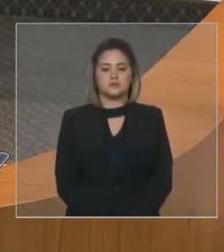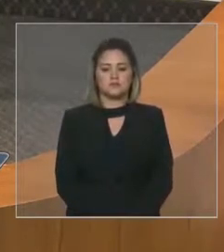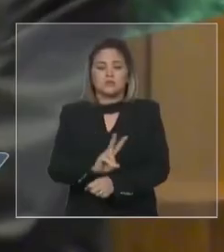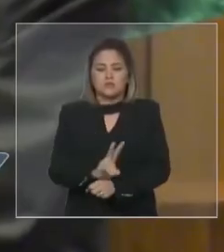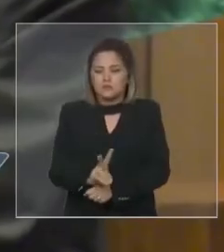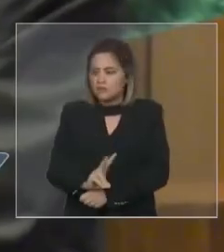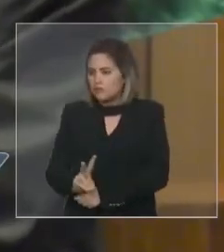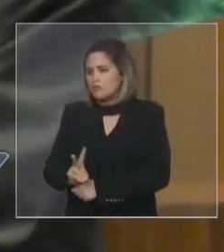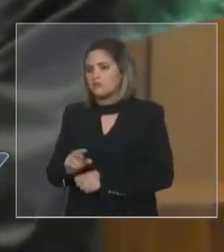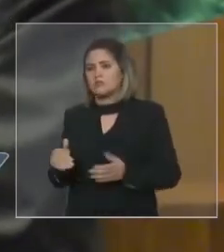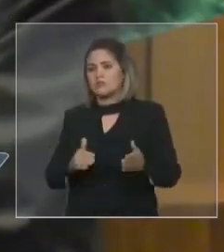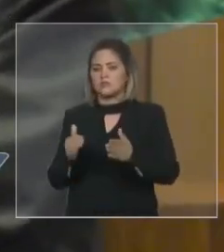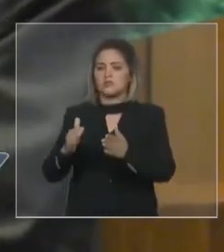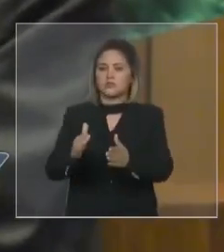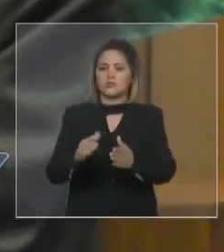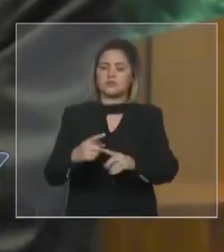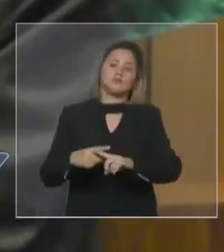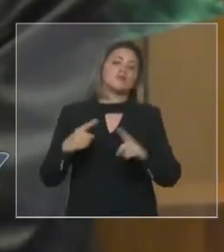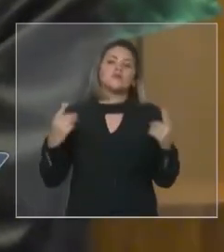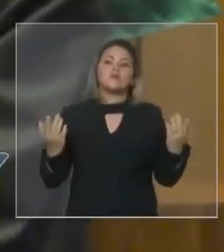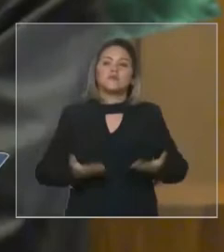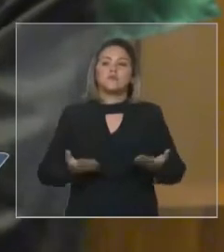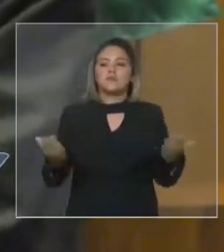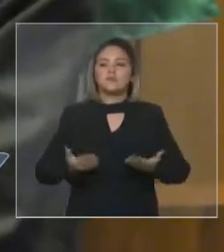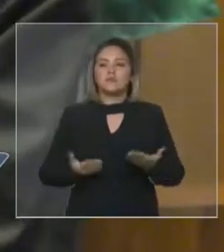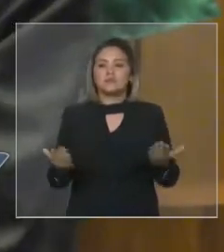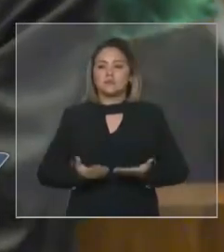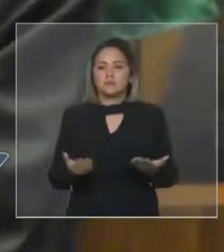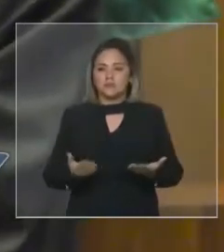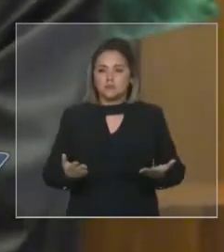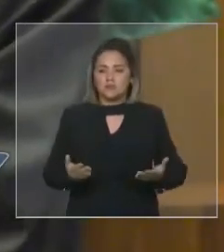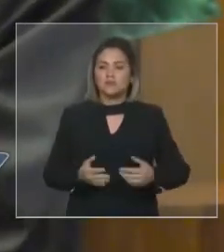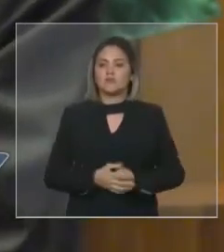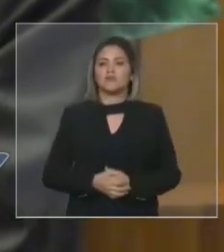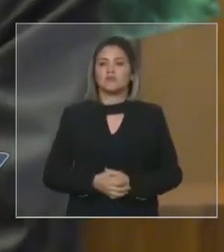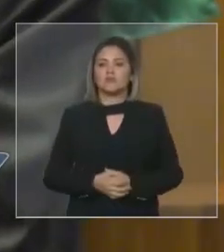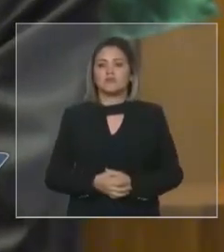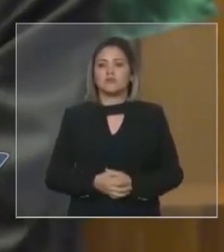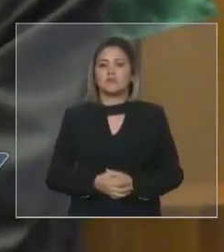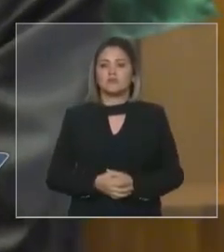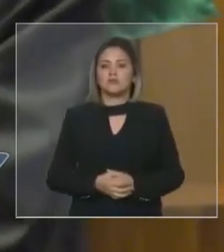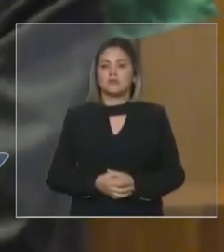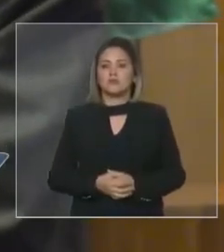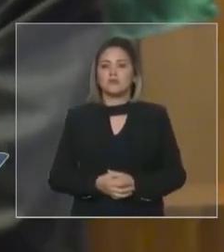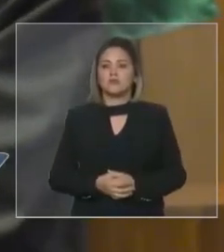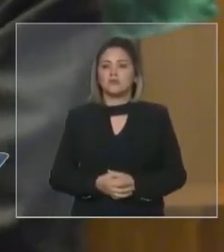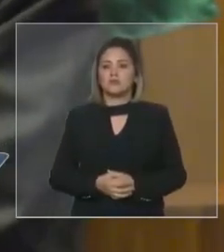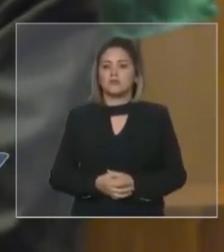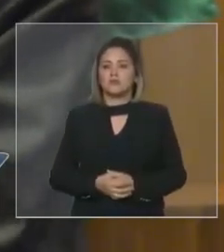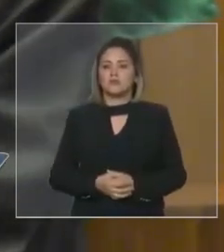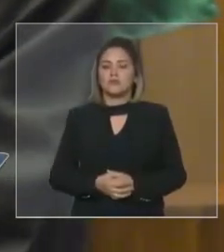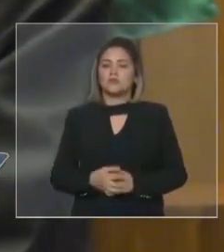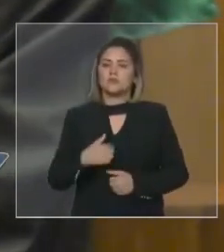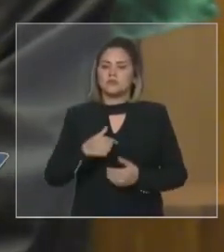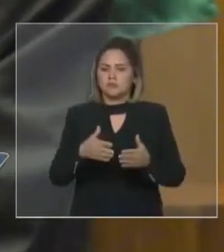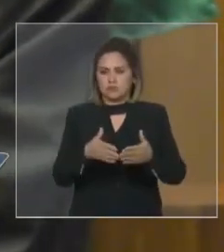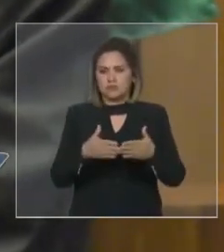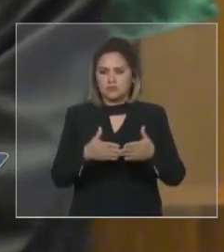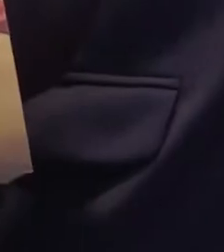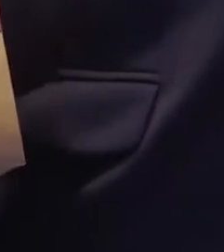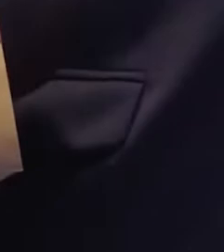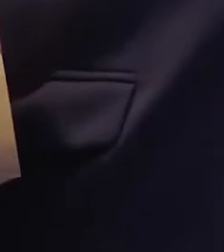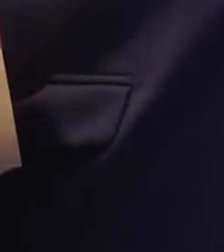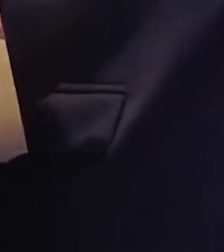sido vereador por Caxias, foi na Assembleia onde mais pôde colaborar com os maranhenses e, em especial, com os